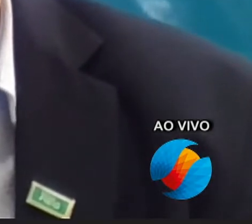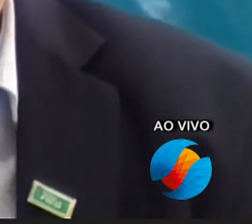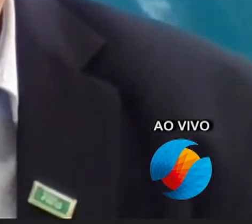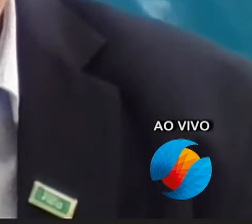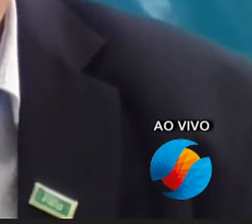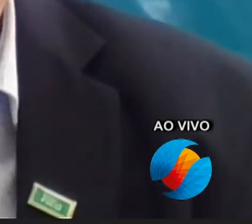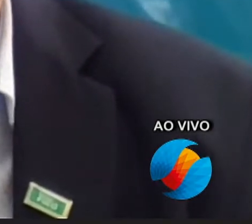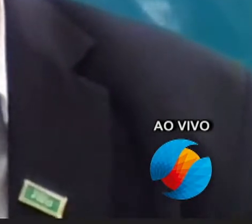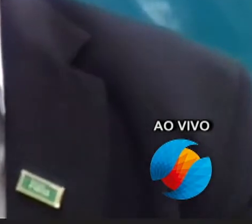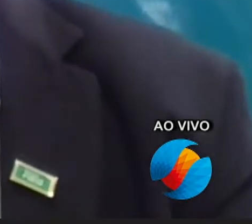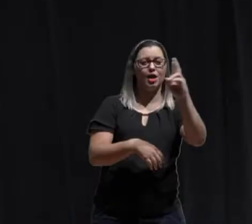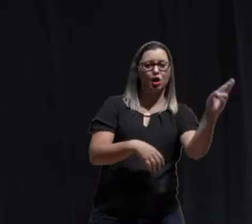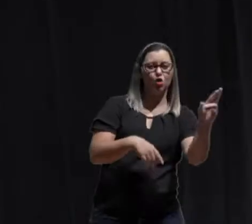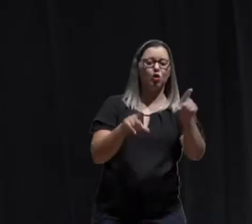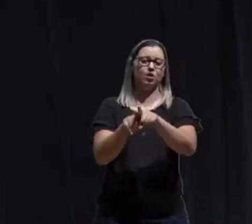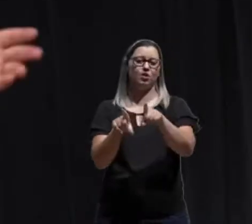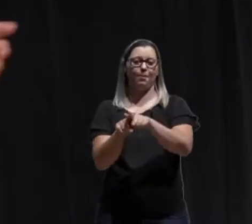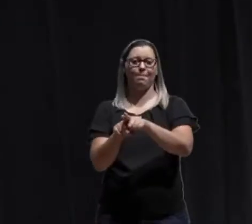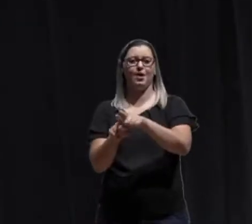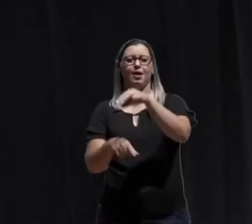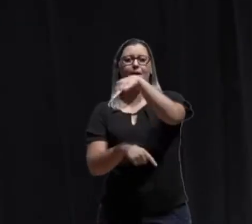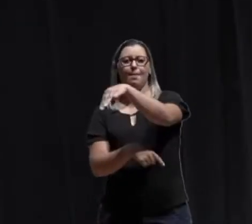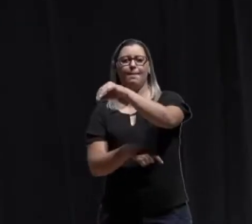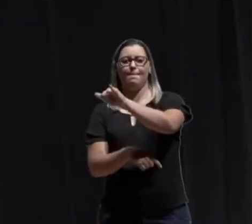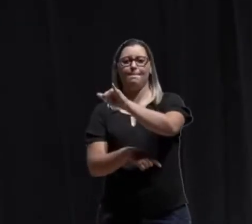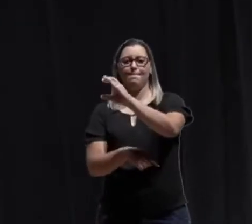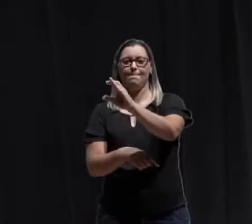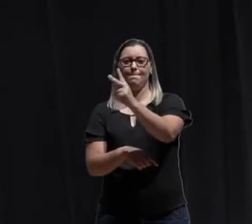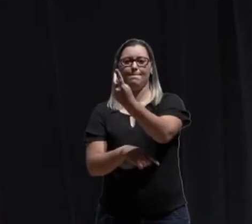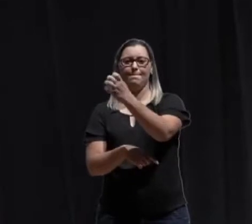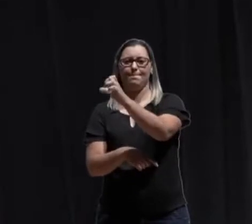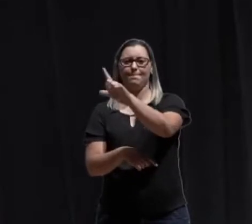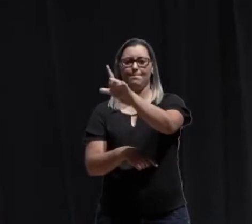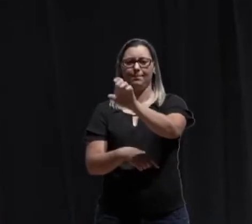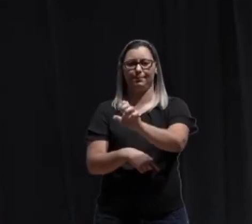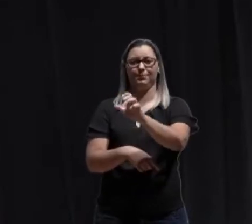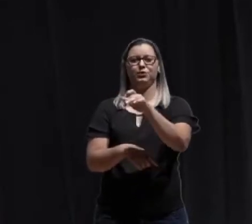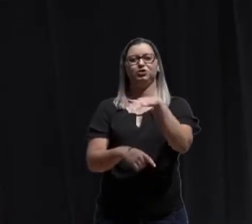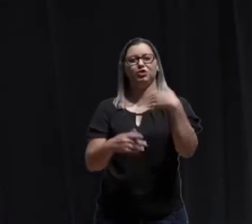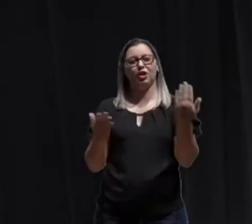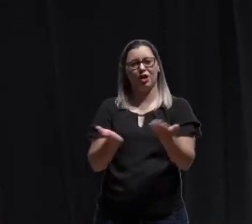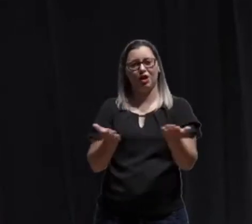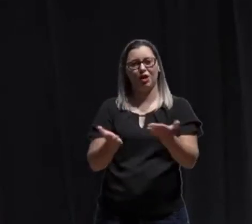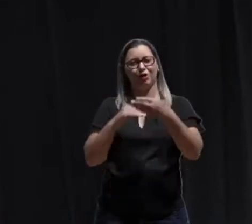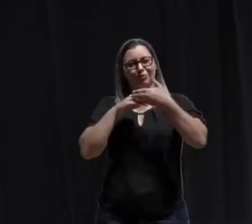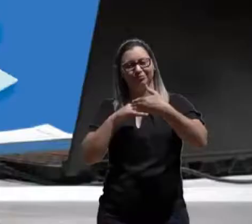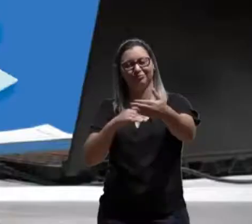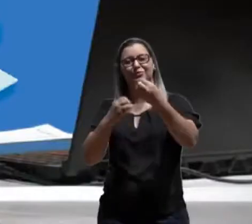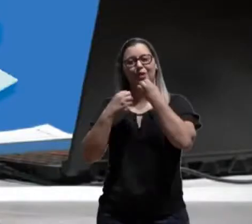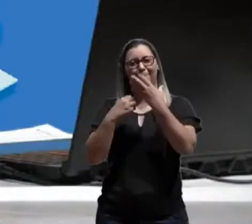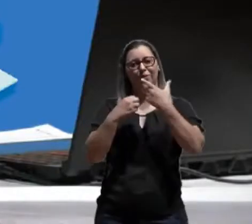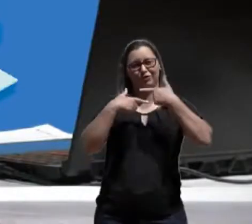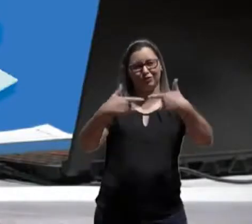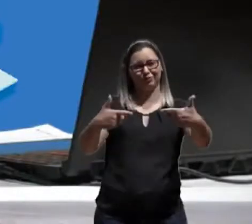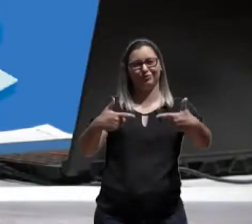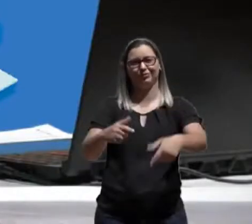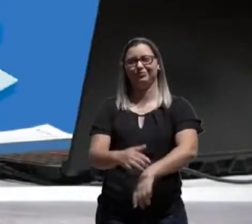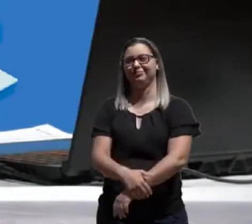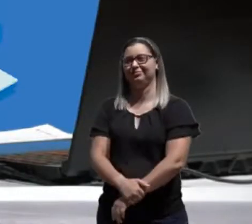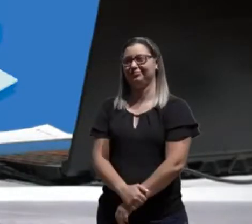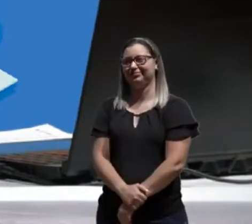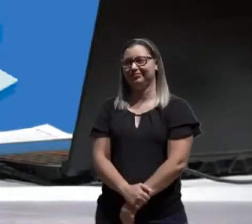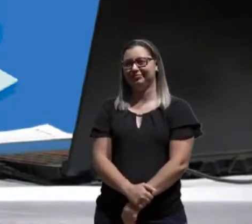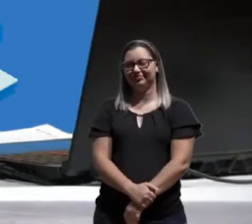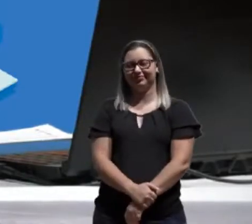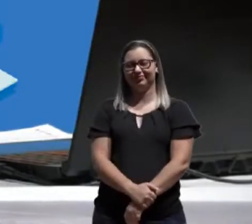de ensino-aprendizagem e garantir que os nossos alunos tenham um bom desempenho no Enem 2021. E a gente analisando aqui